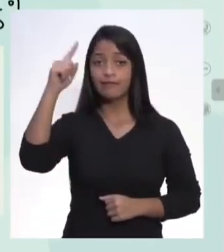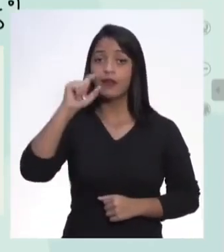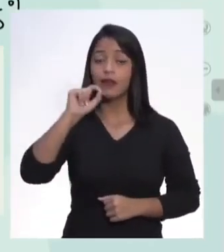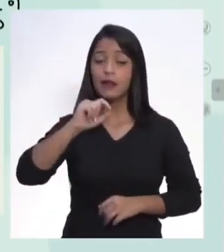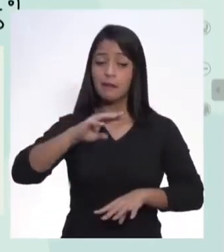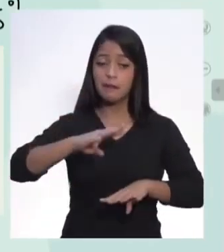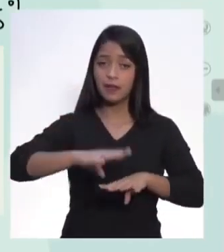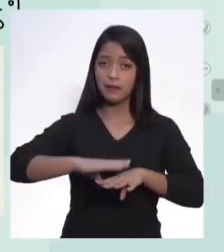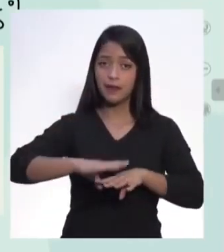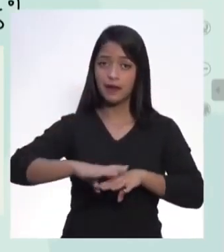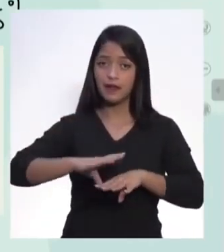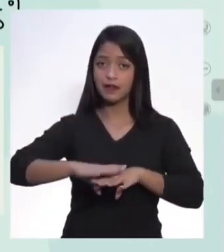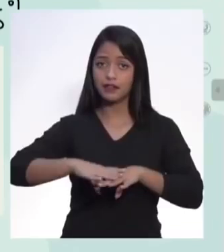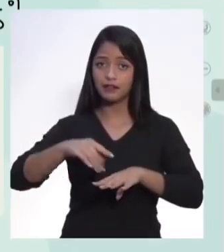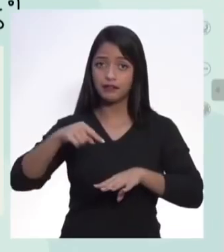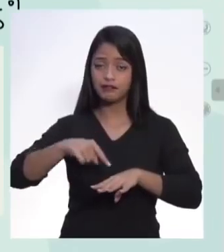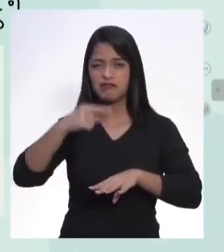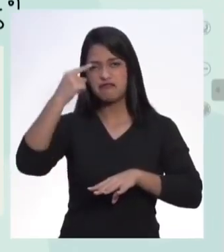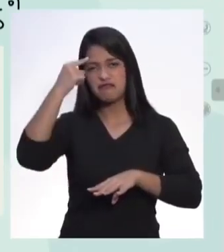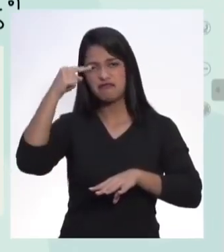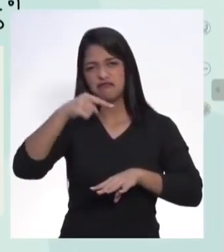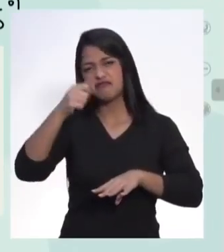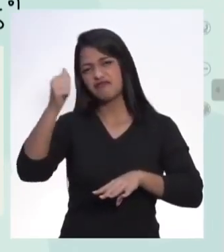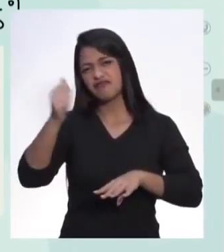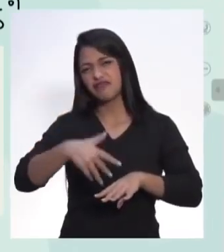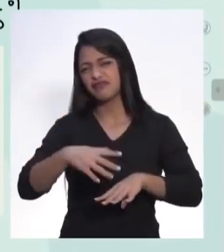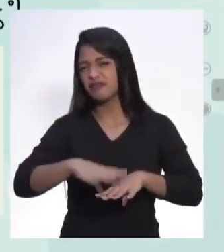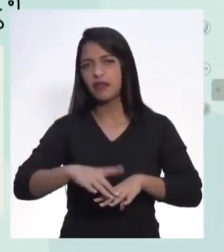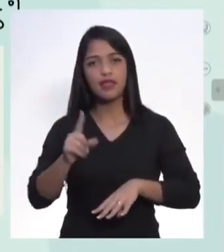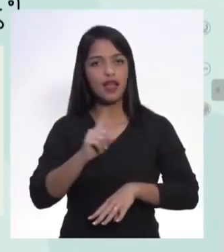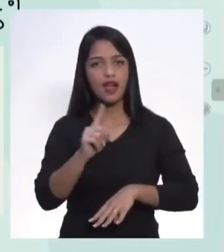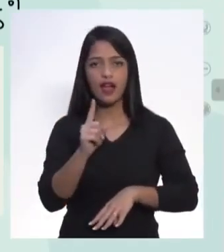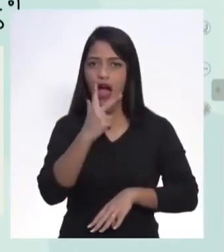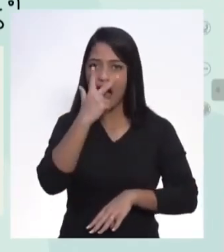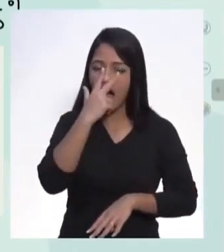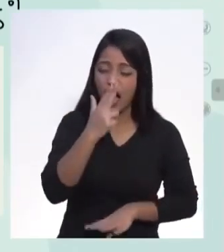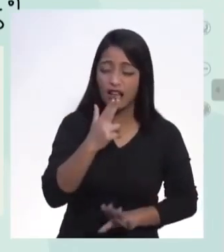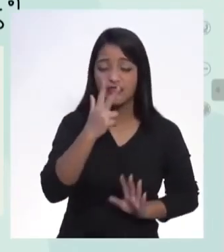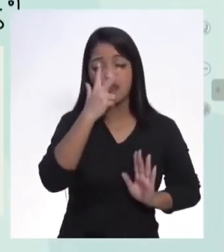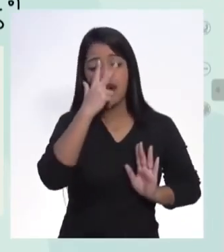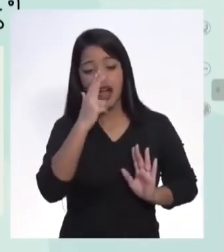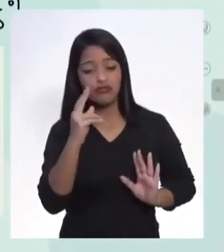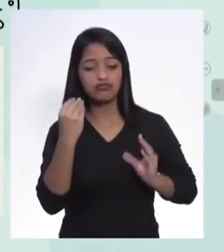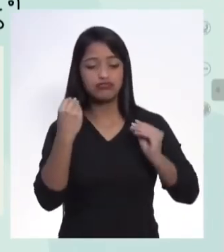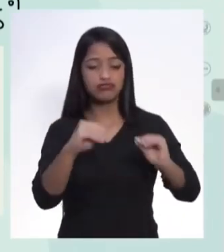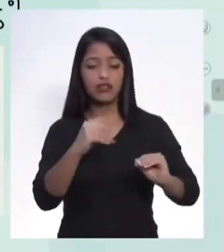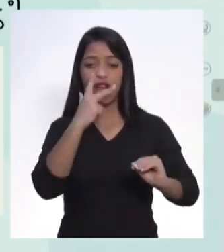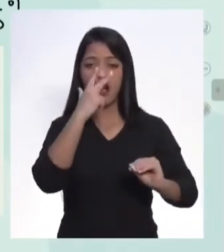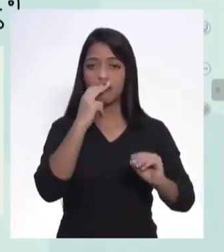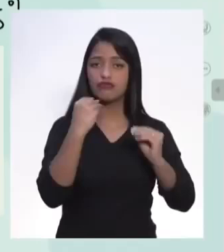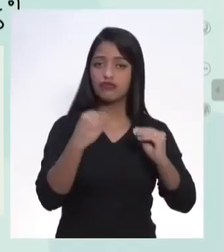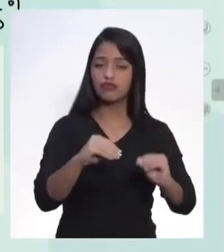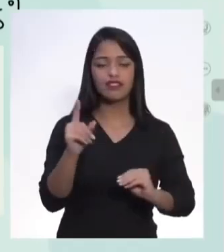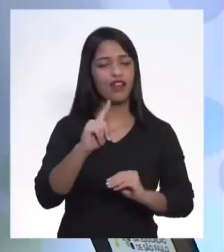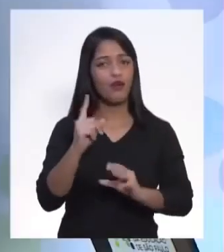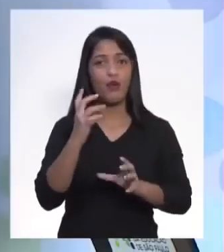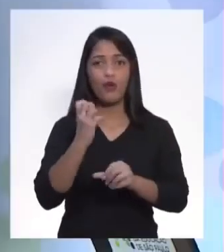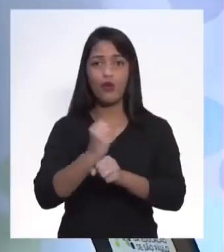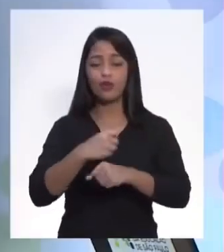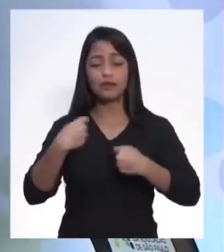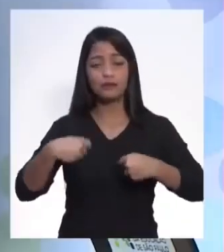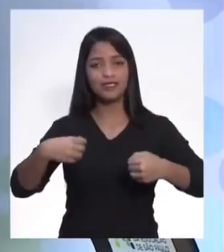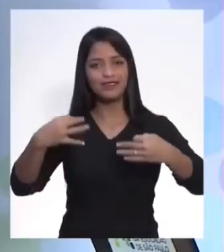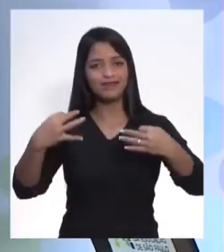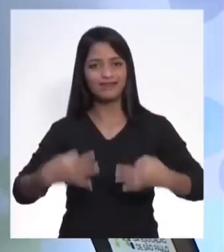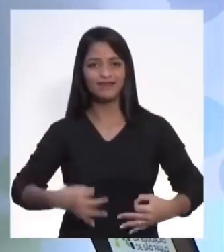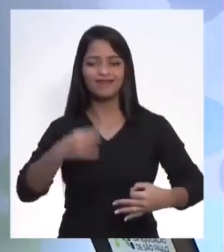não serve para nada, né? O famoso eu acho em matemática. Professor, eu acho que... Não tem que achar nada, tem que fazer o